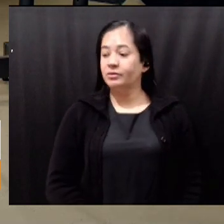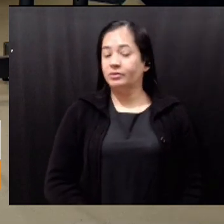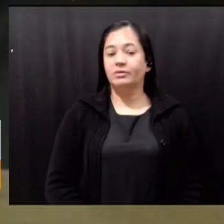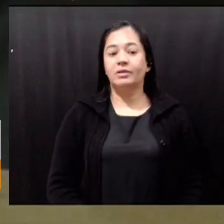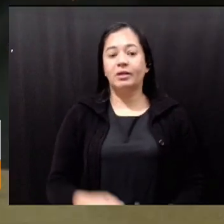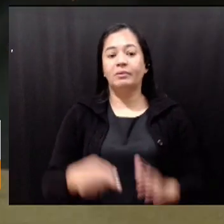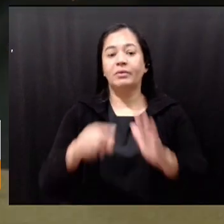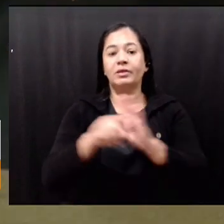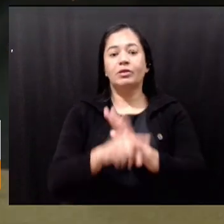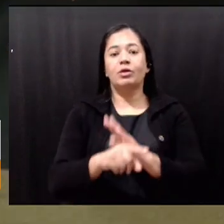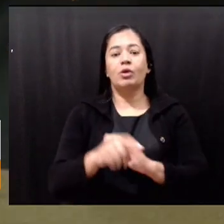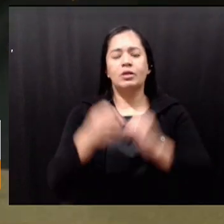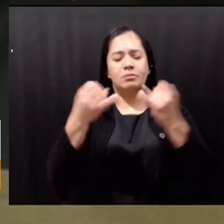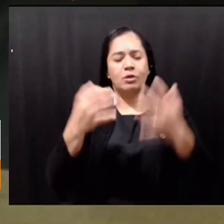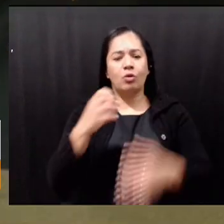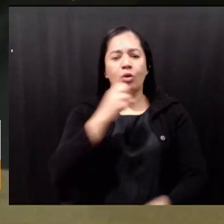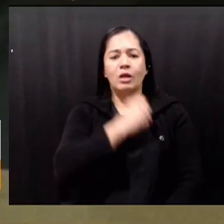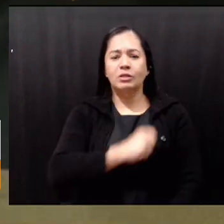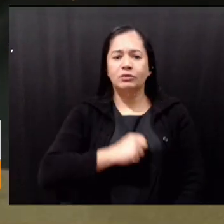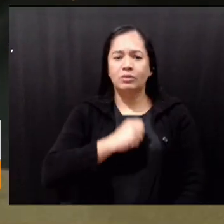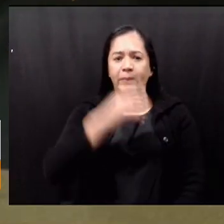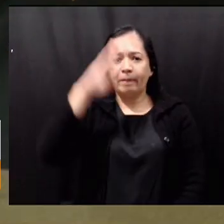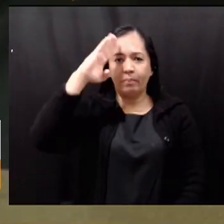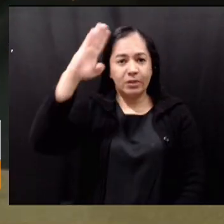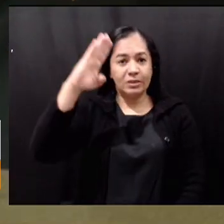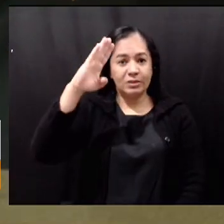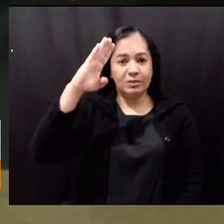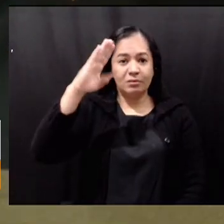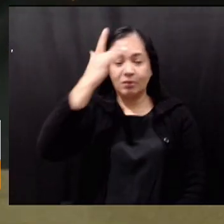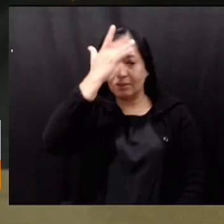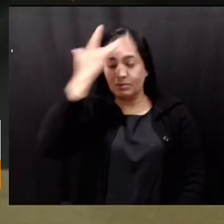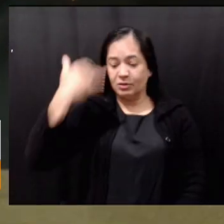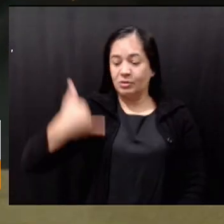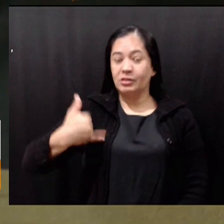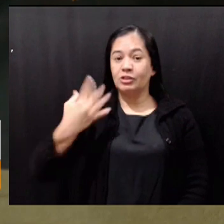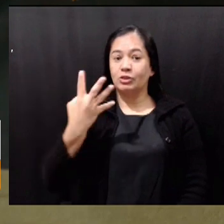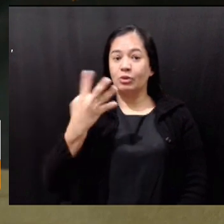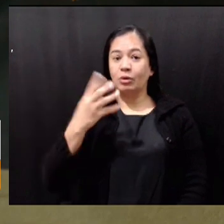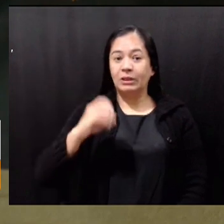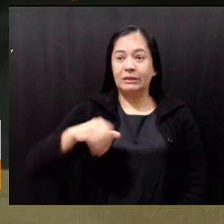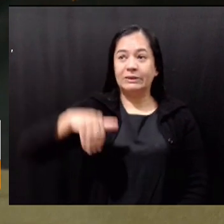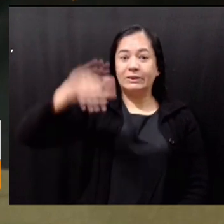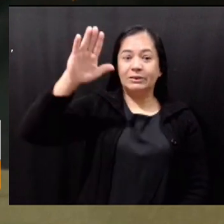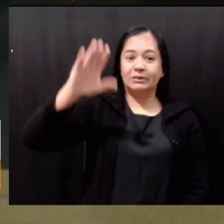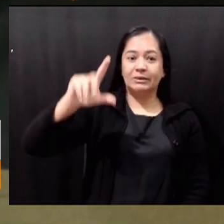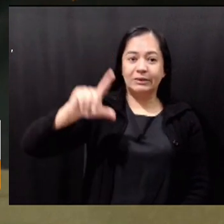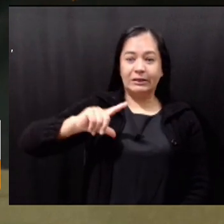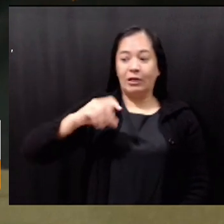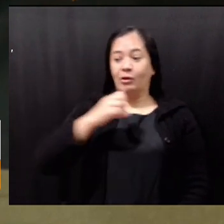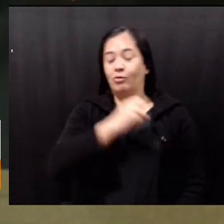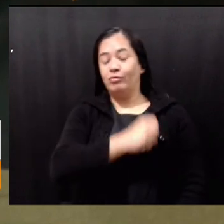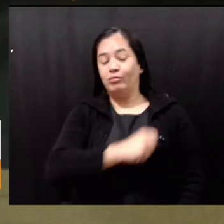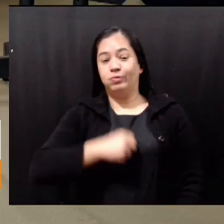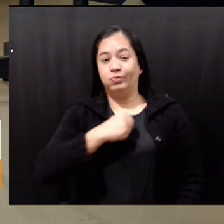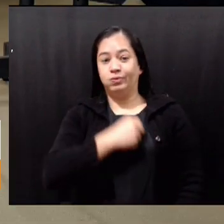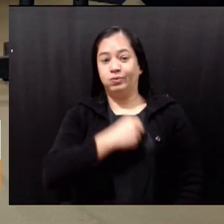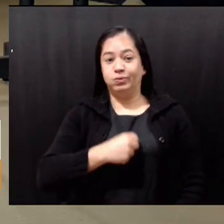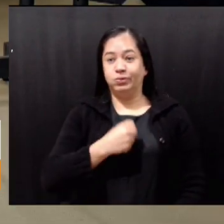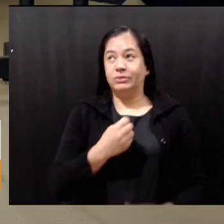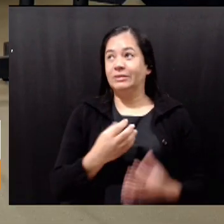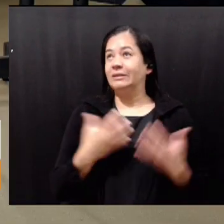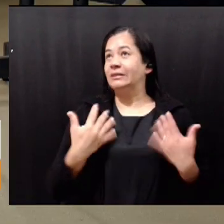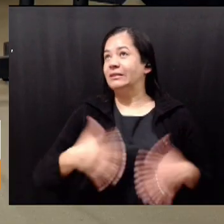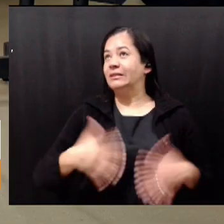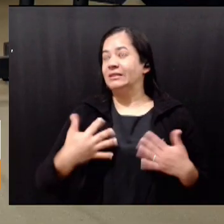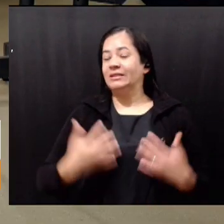né? Principalmente para as pessoas 40 a mais aí, tem uma nostalgia muito grande, né? E aí a gente